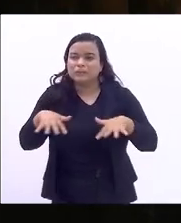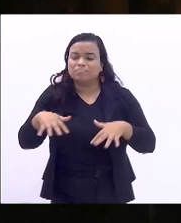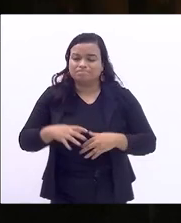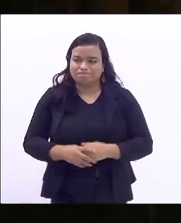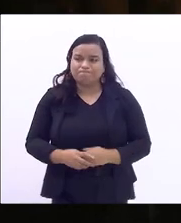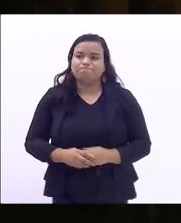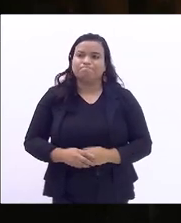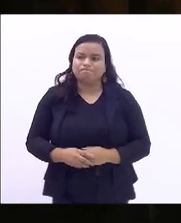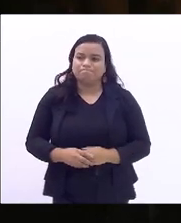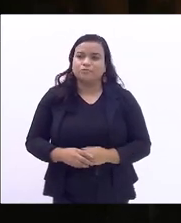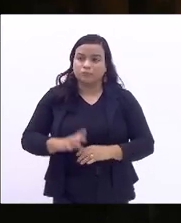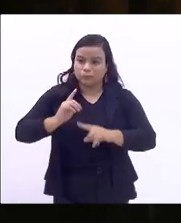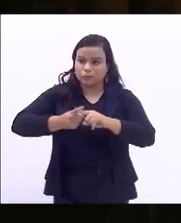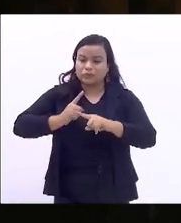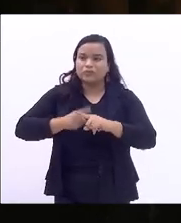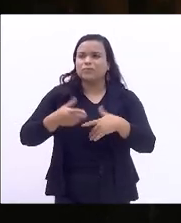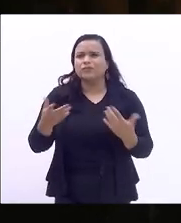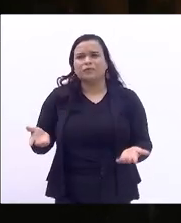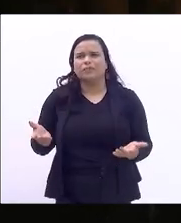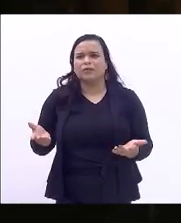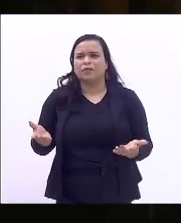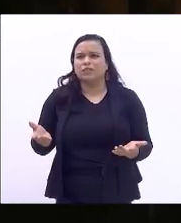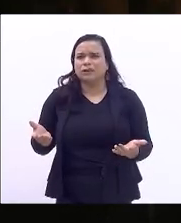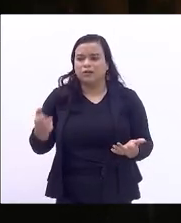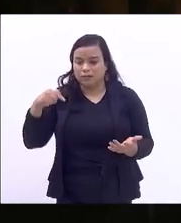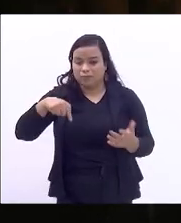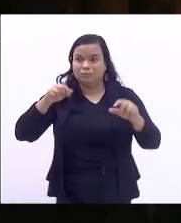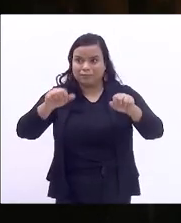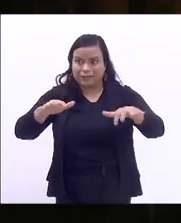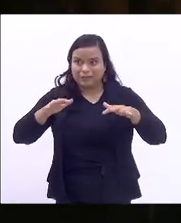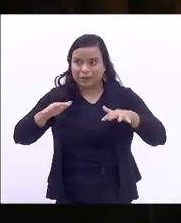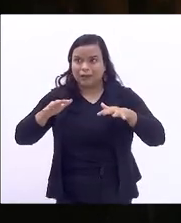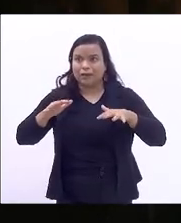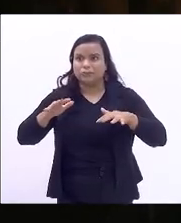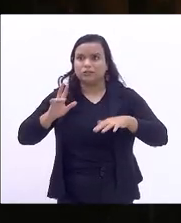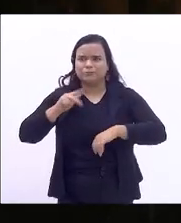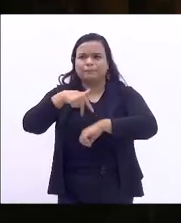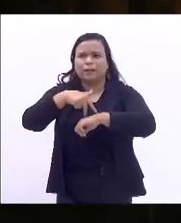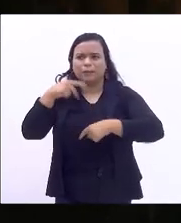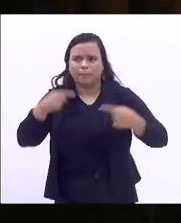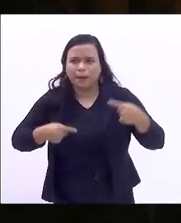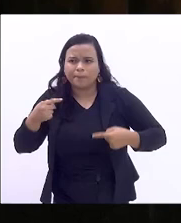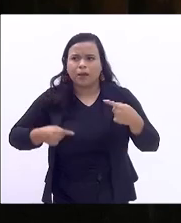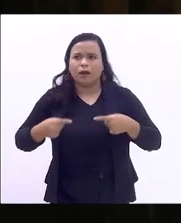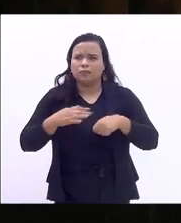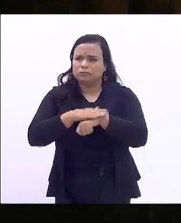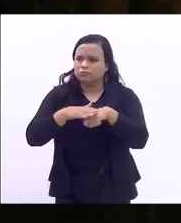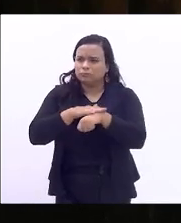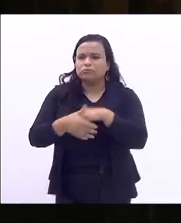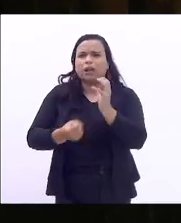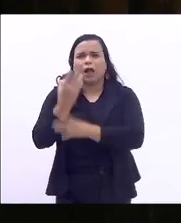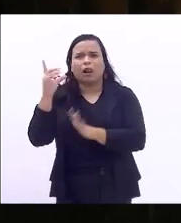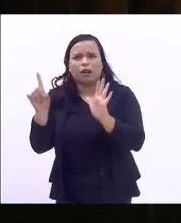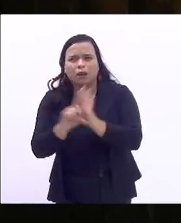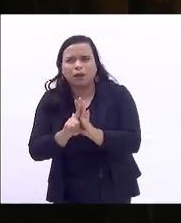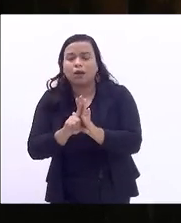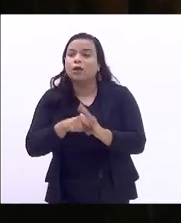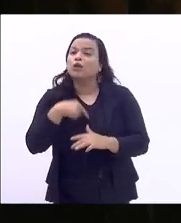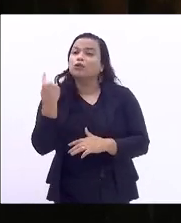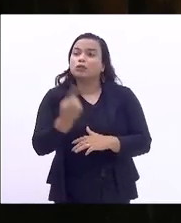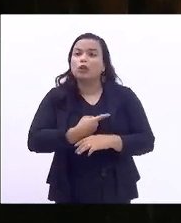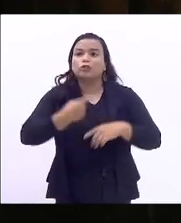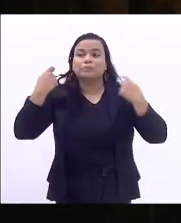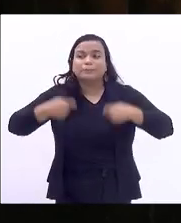é porque mais do que está Deputado nesse plenário e vim aqui de bater fazer leis Mas